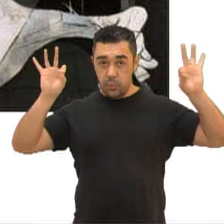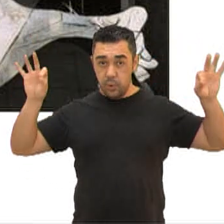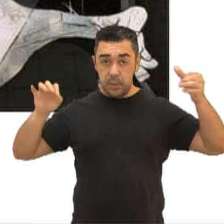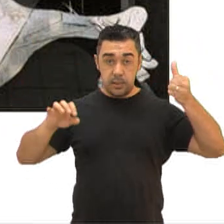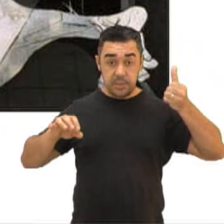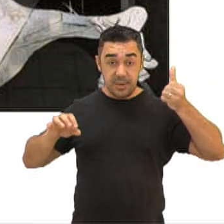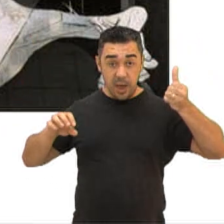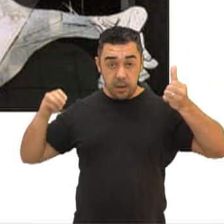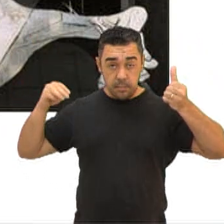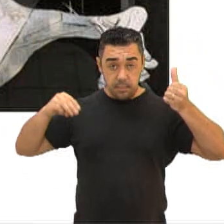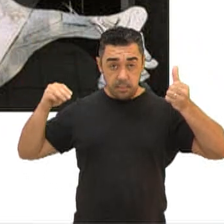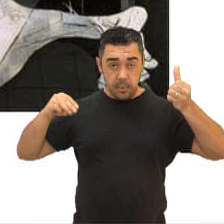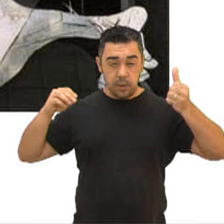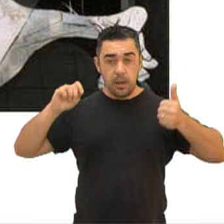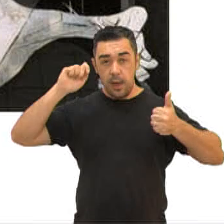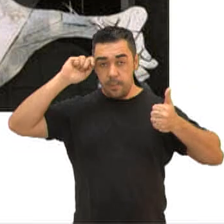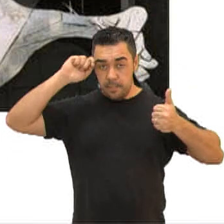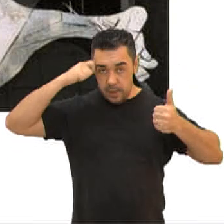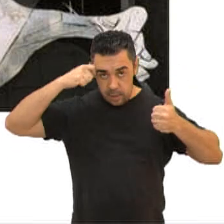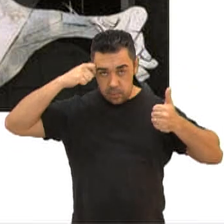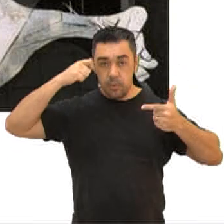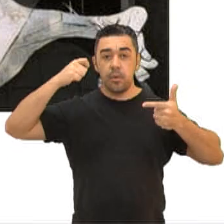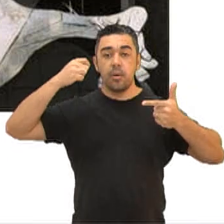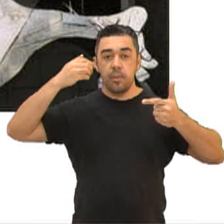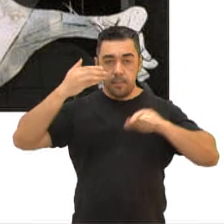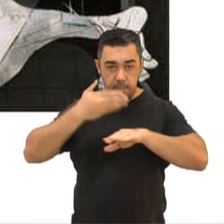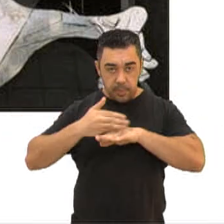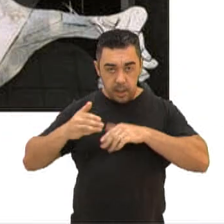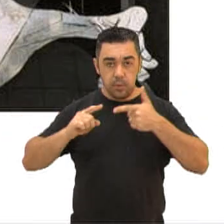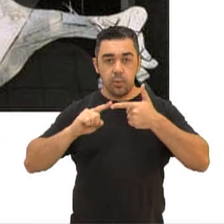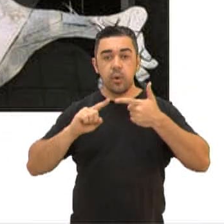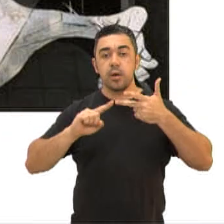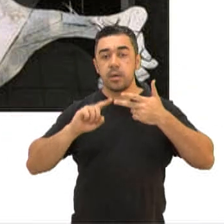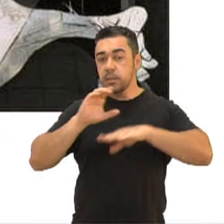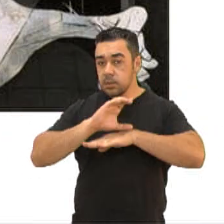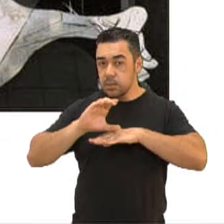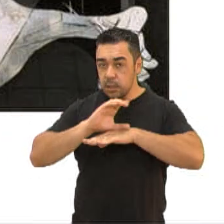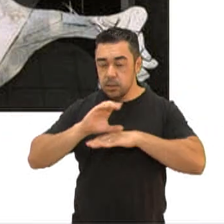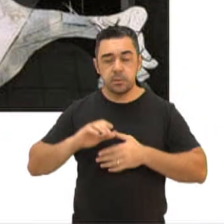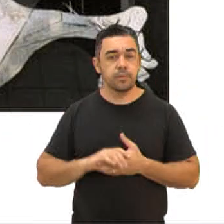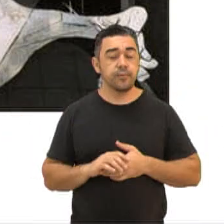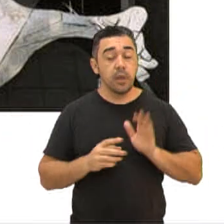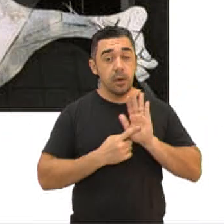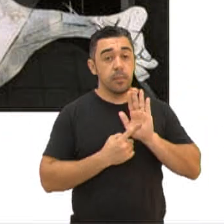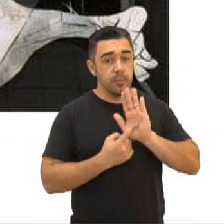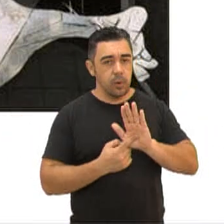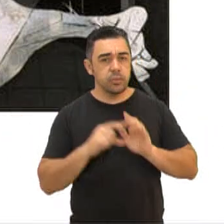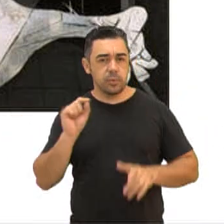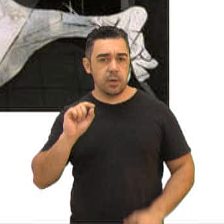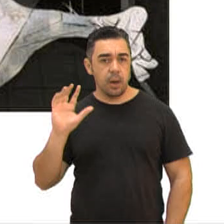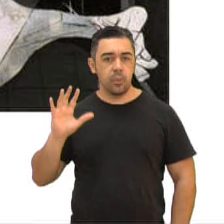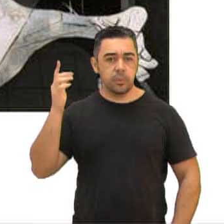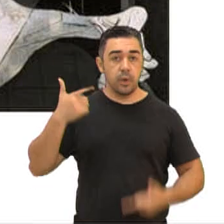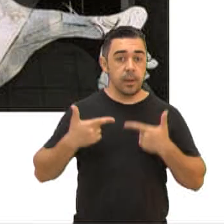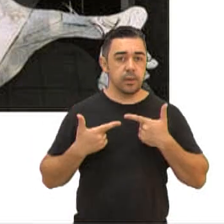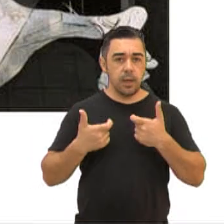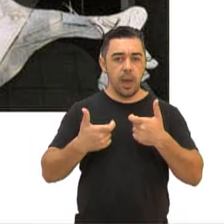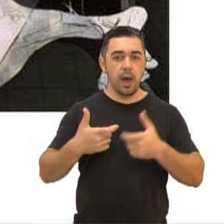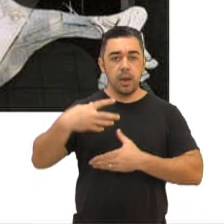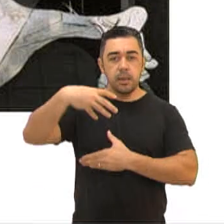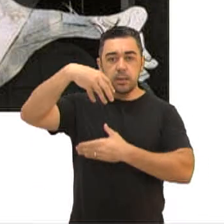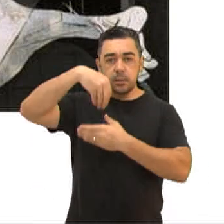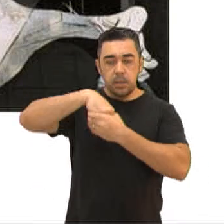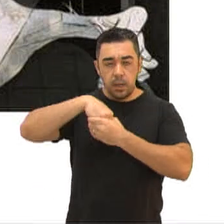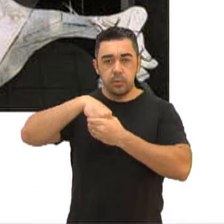nessas cores preto, branco e cinza, essas cores mais escuras. E ele vai retratar uma cena da Guerra Civil Espanhola. Na